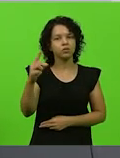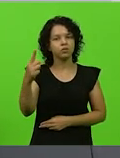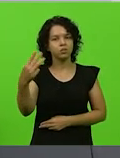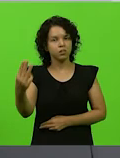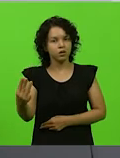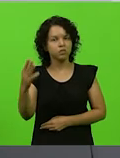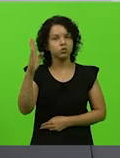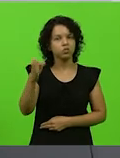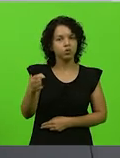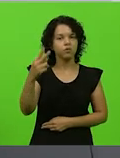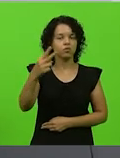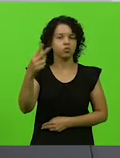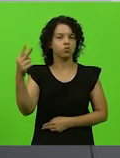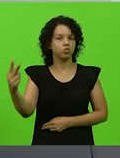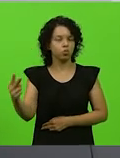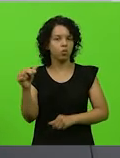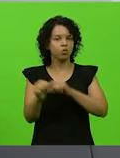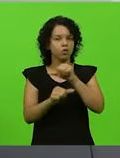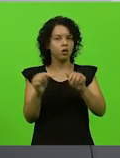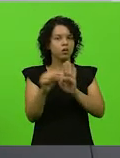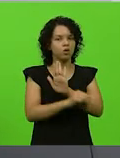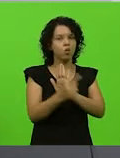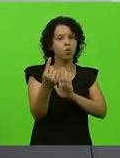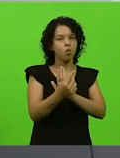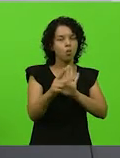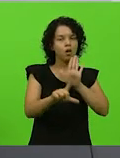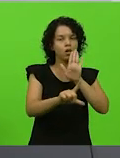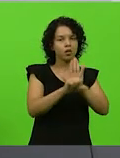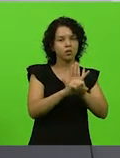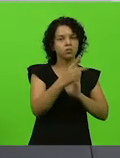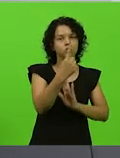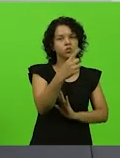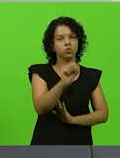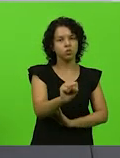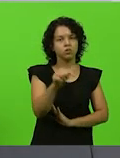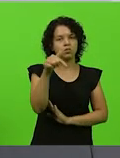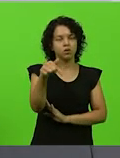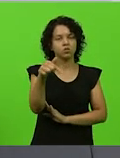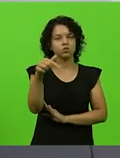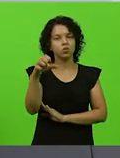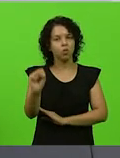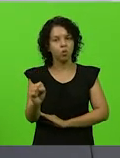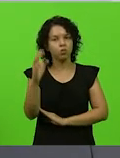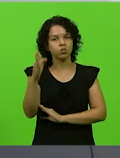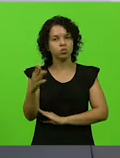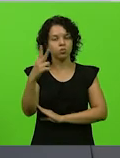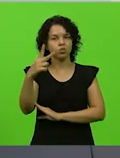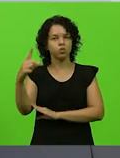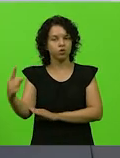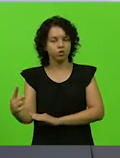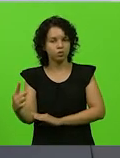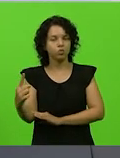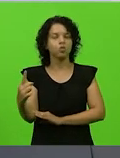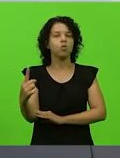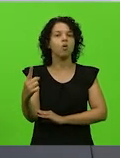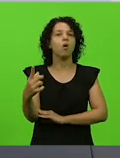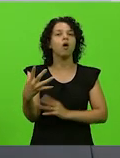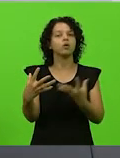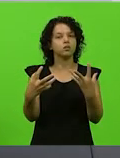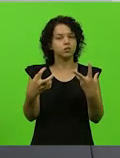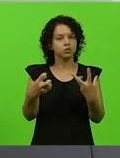2022 altera o anexo único da Lei 18 278 de 2021 que